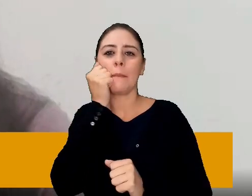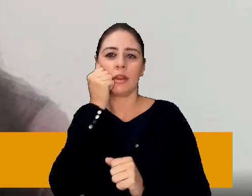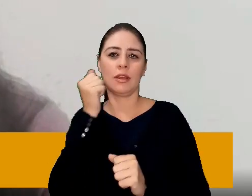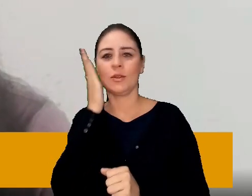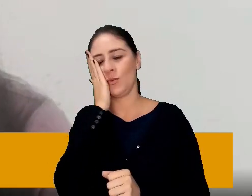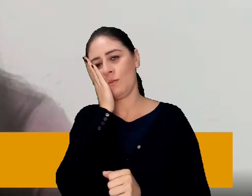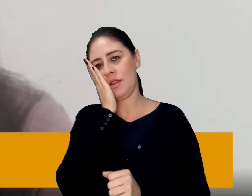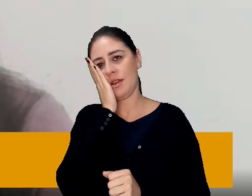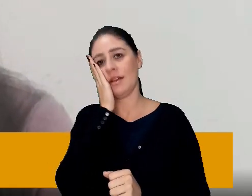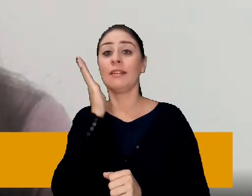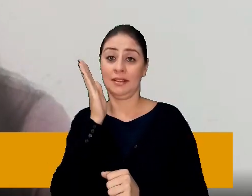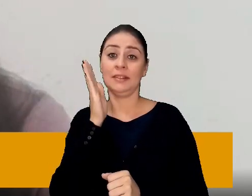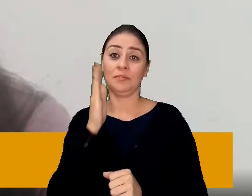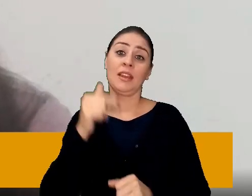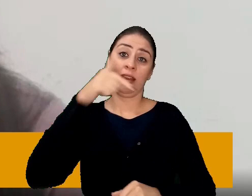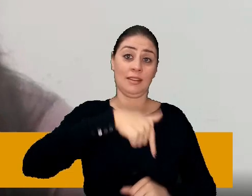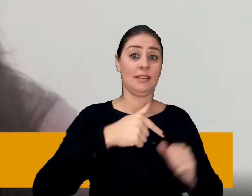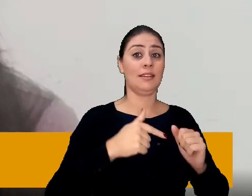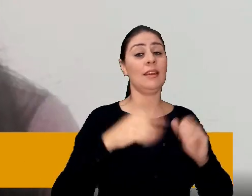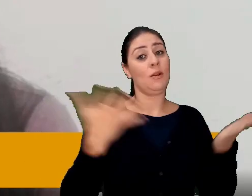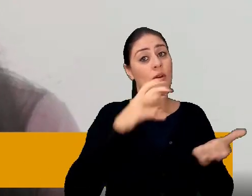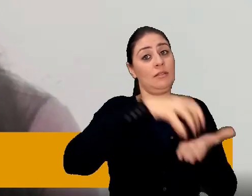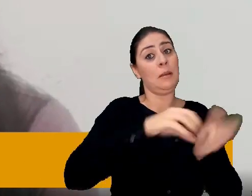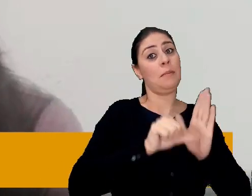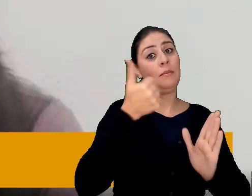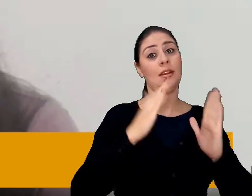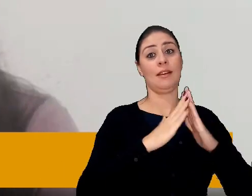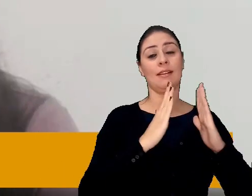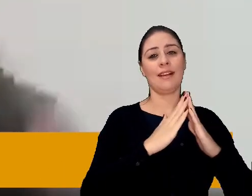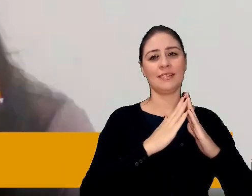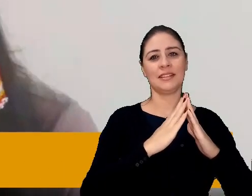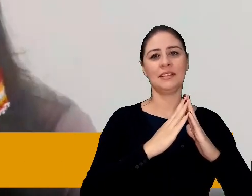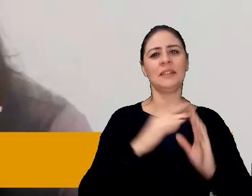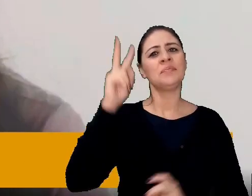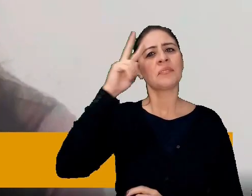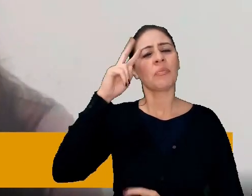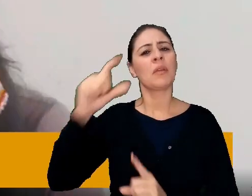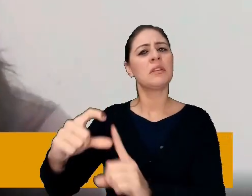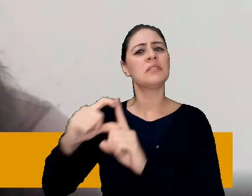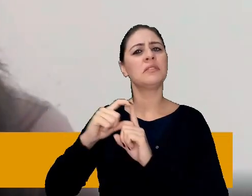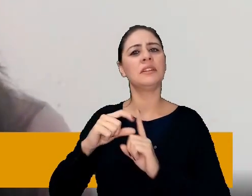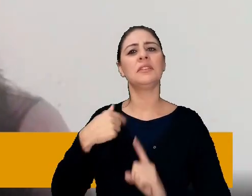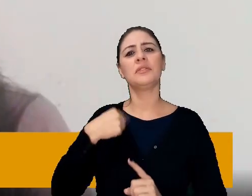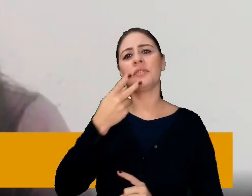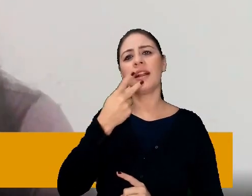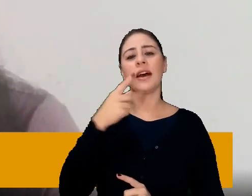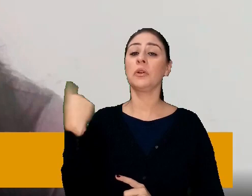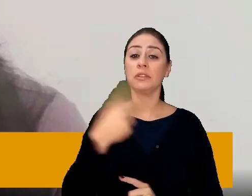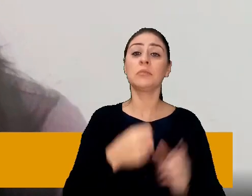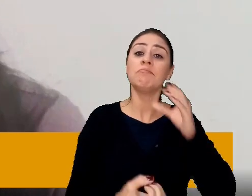gente tá fundando uma aldeia, tá fazendo uma retomada de território, eu nem sabia o que era retomada de território, né,